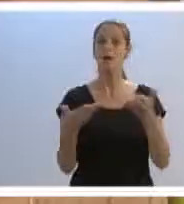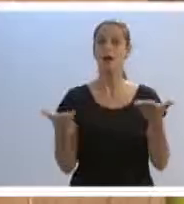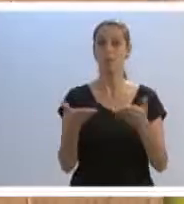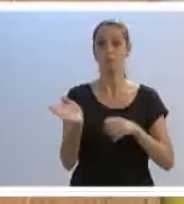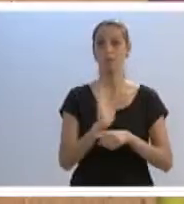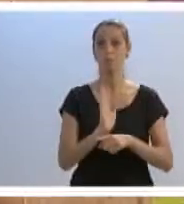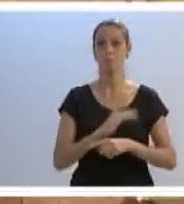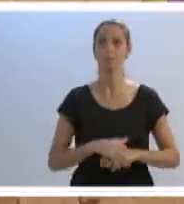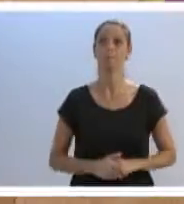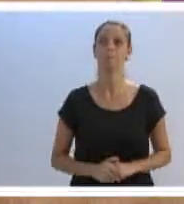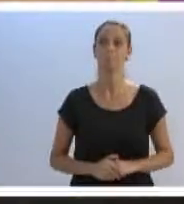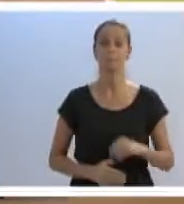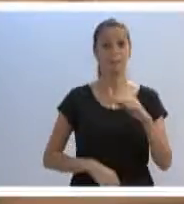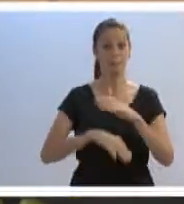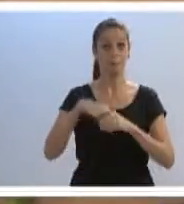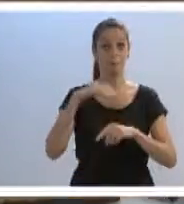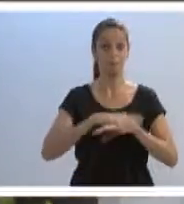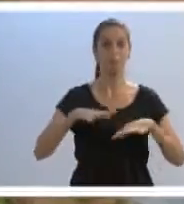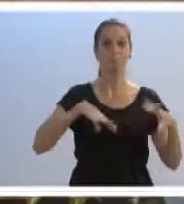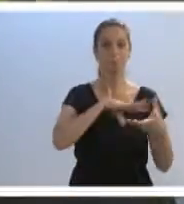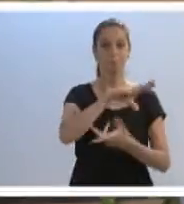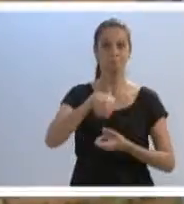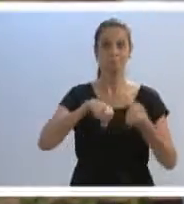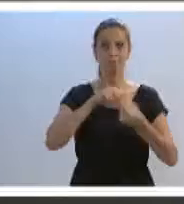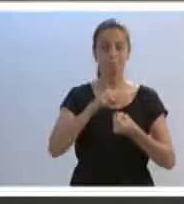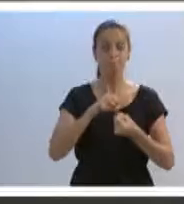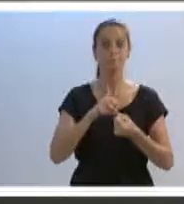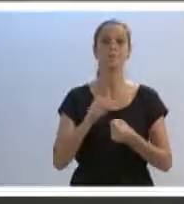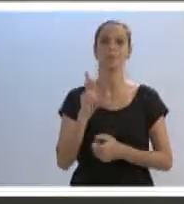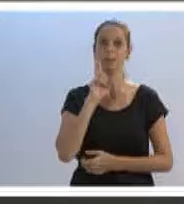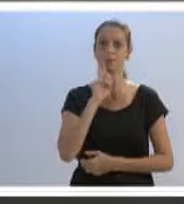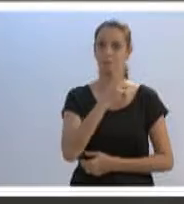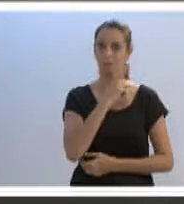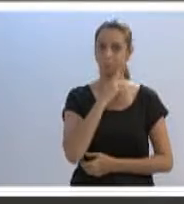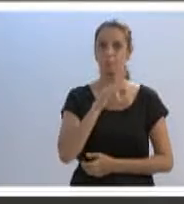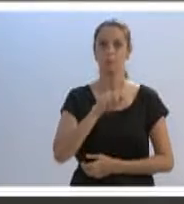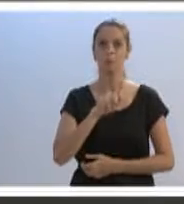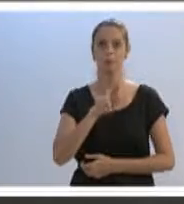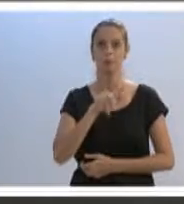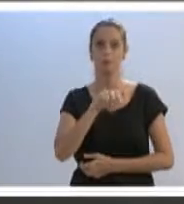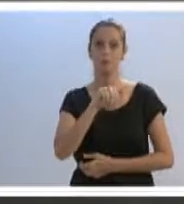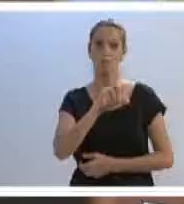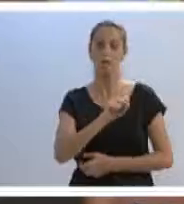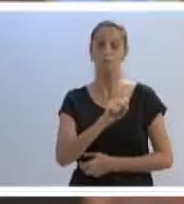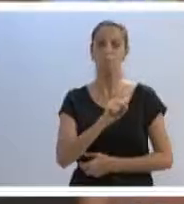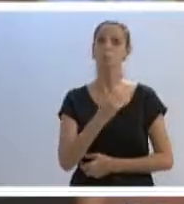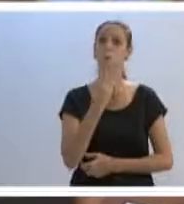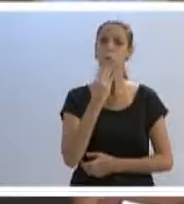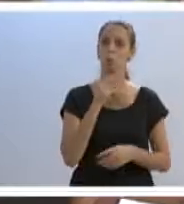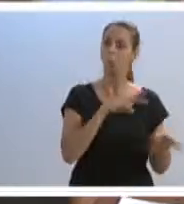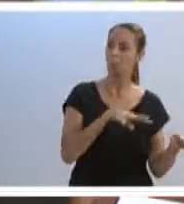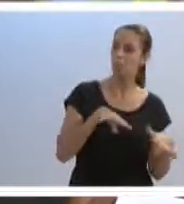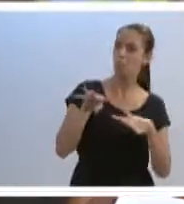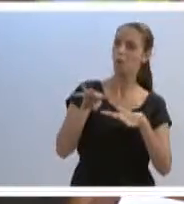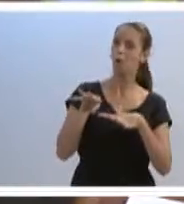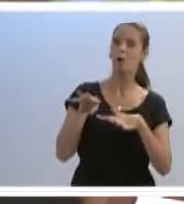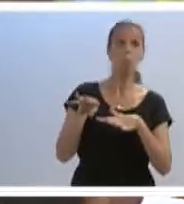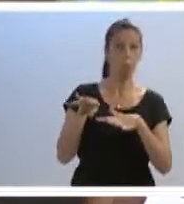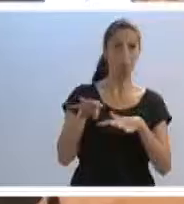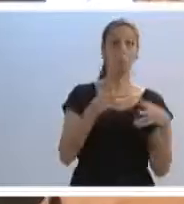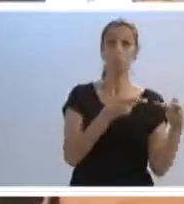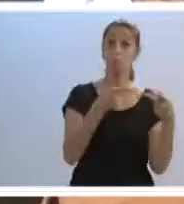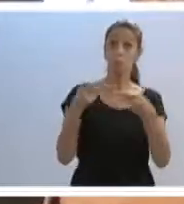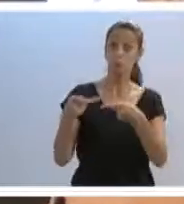As práticas sustentáveis do restaurante Gulas Natural Food chamaram a atenção do vereador Bruno Cunha, que visitou uma